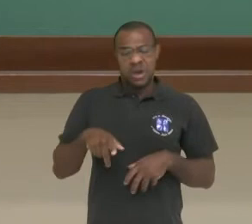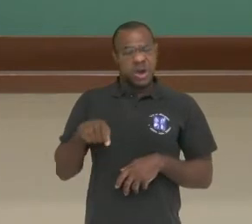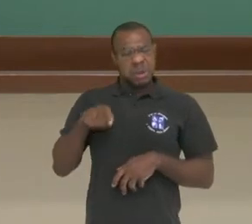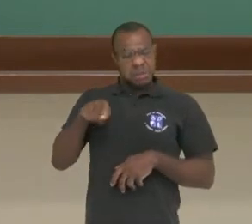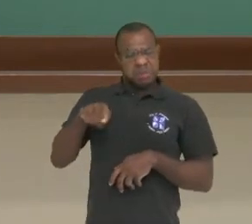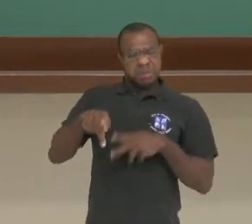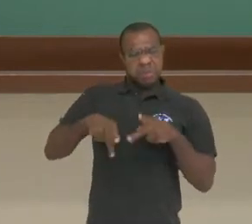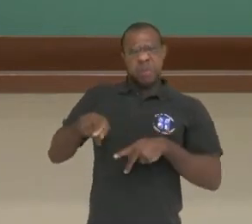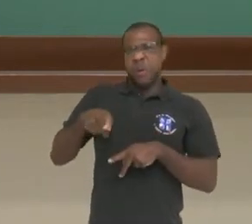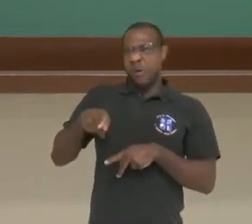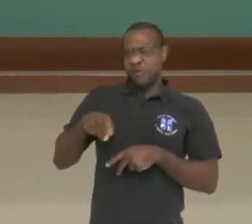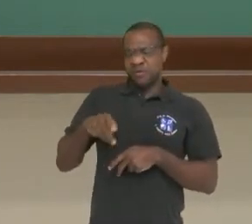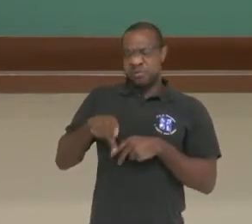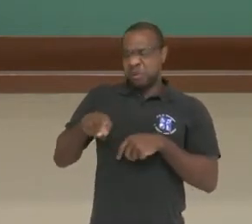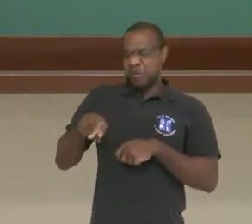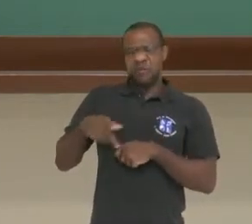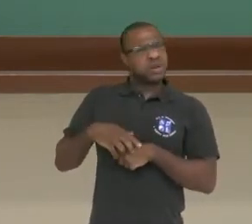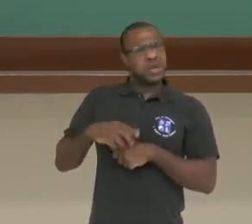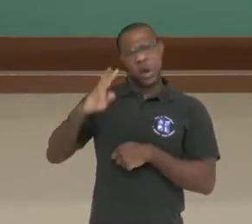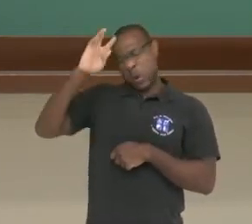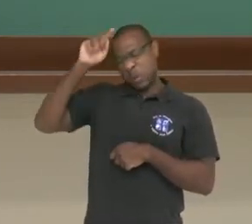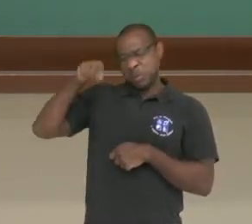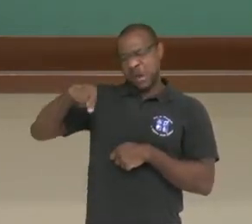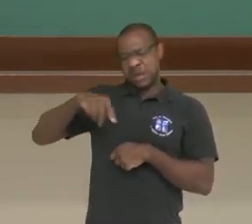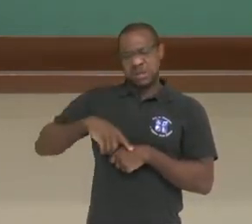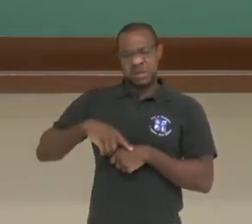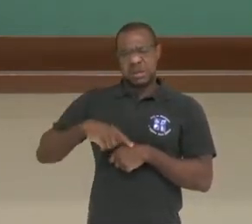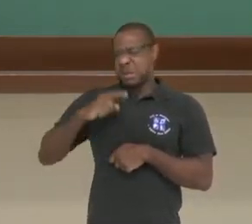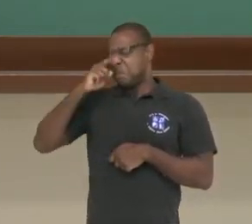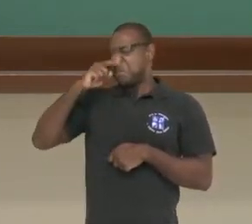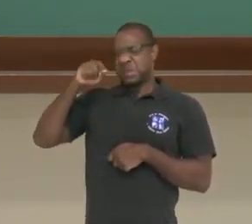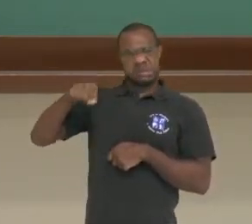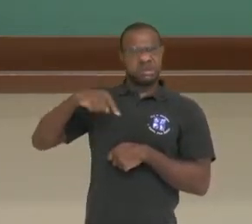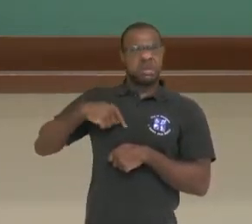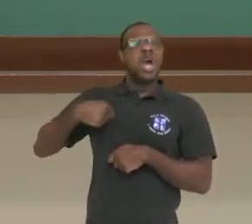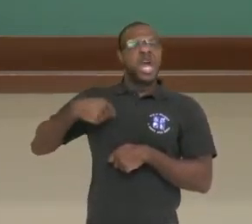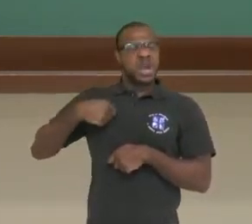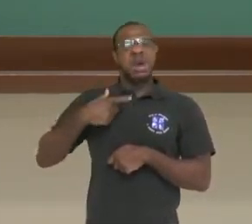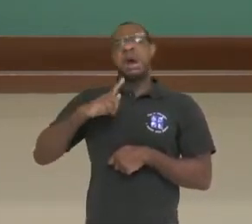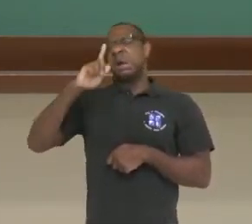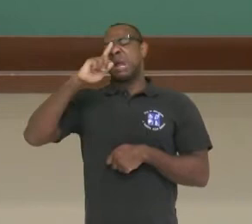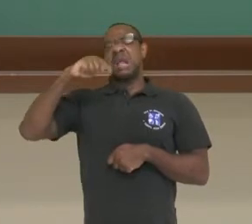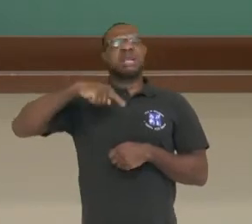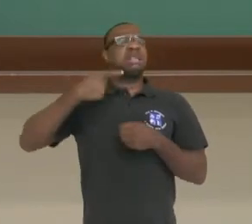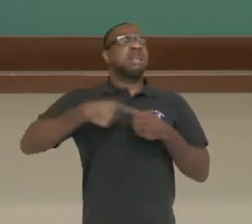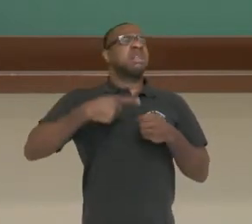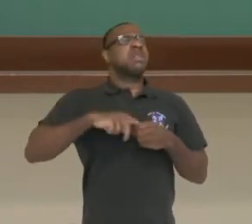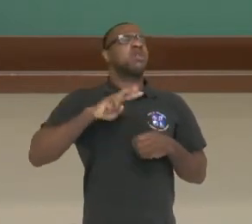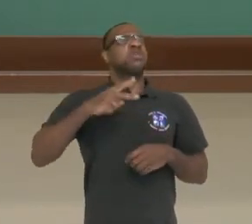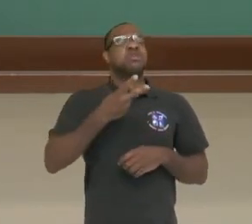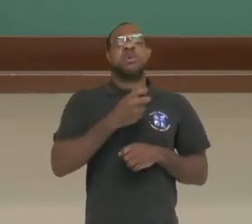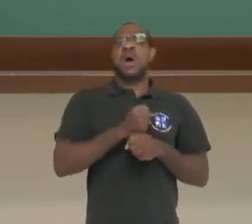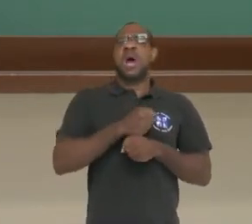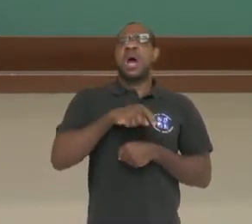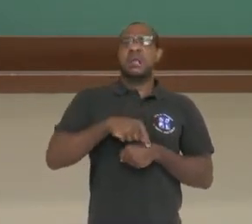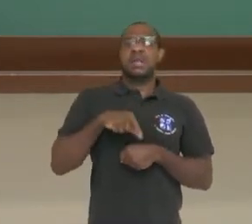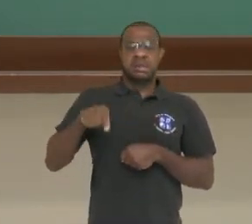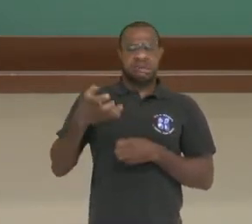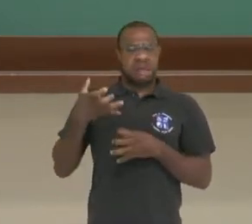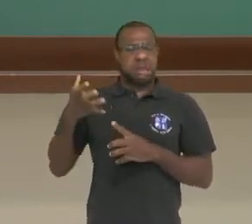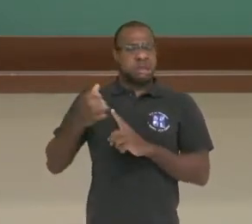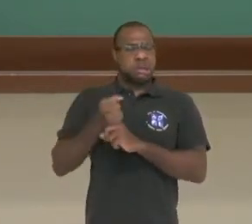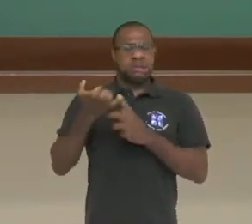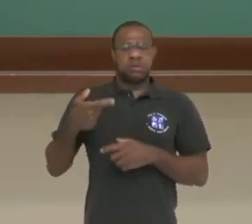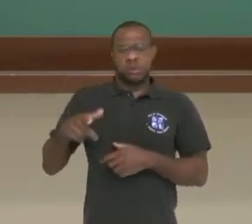Esse cara metidão aí de fora, aí. Nós estamos aqui na Grécia há mais de 2000 anos, esses caras chegando aqui dominar aqui, ó. Esses caras não têm